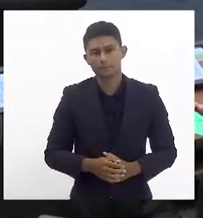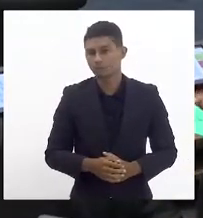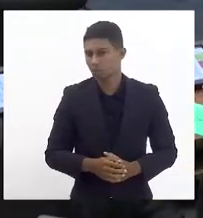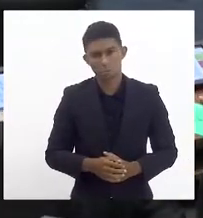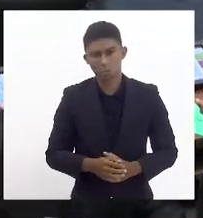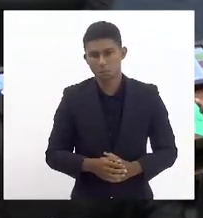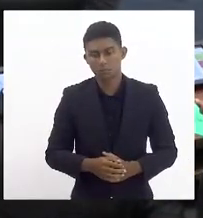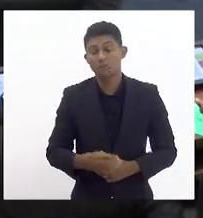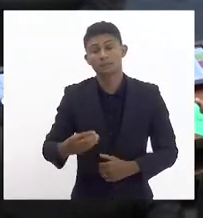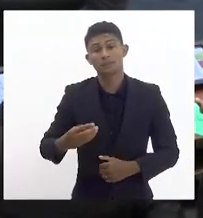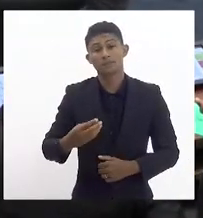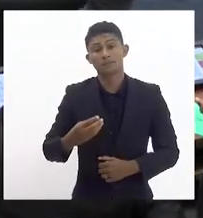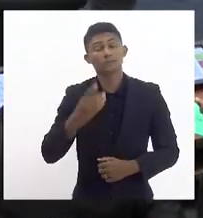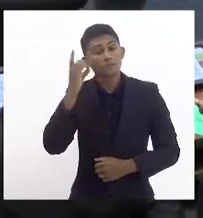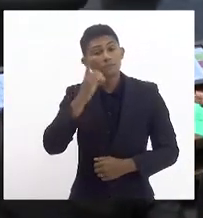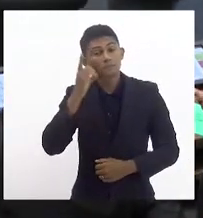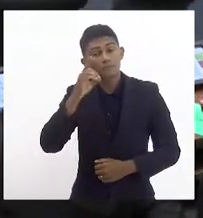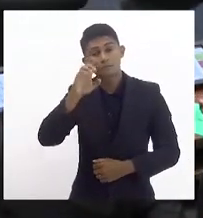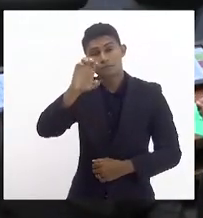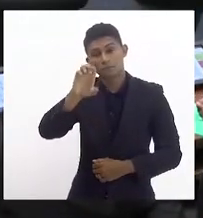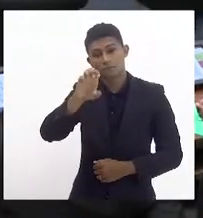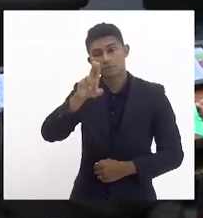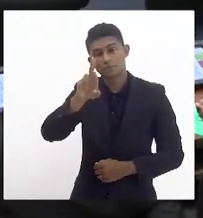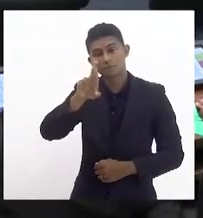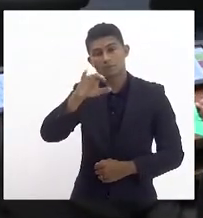Deputado Eurico Júnior.